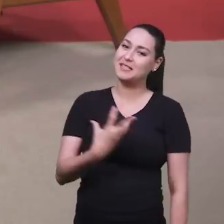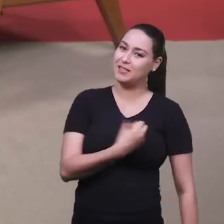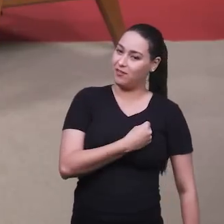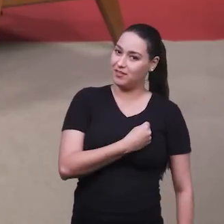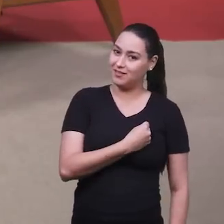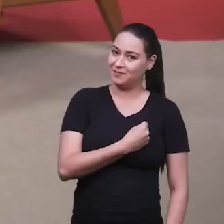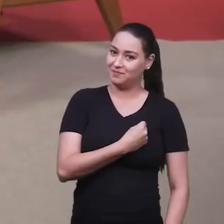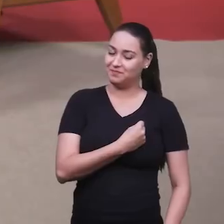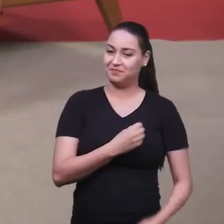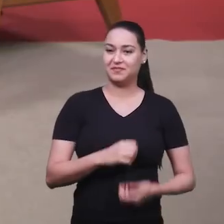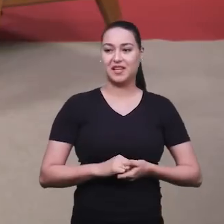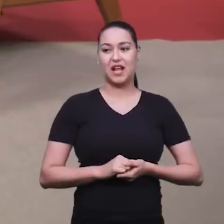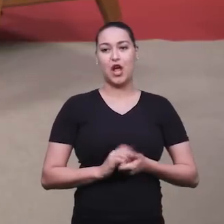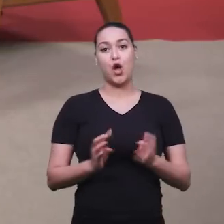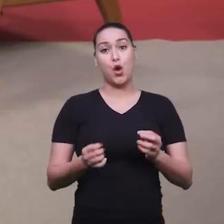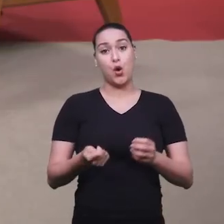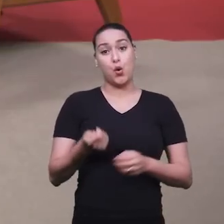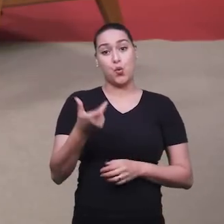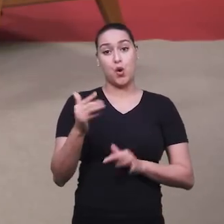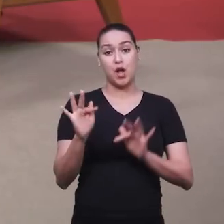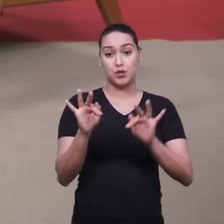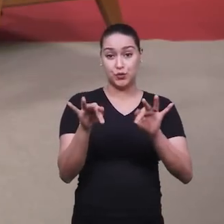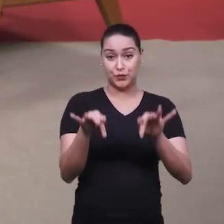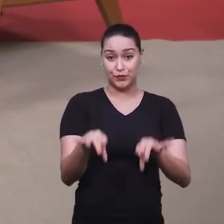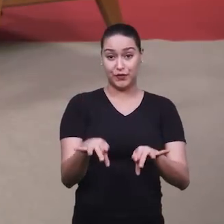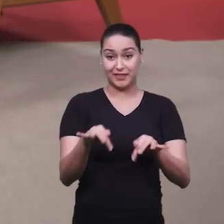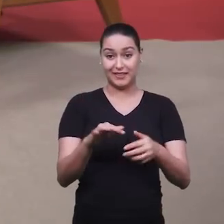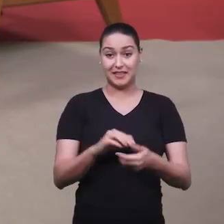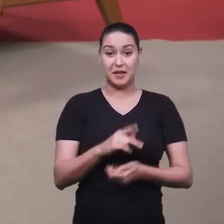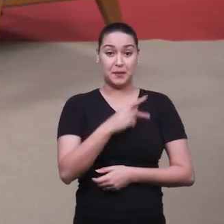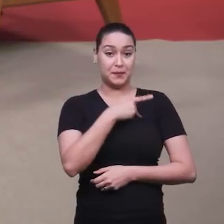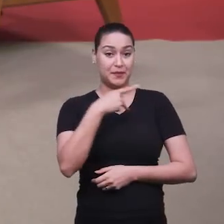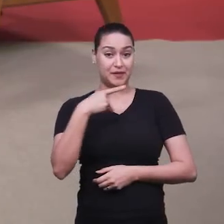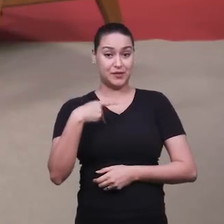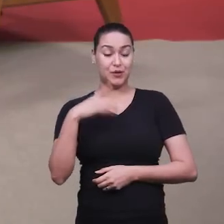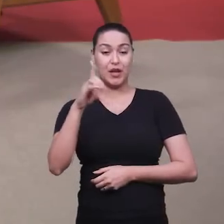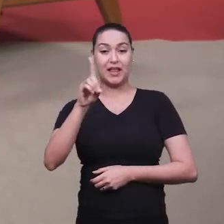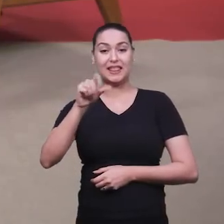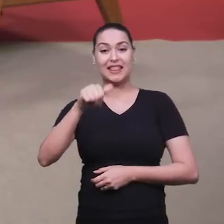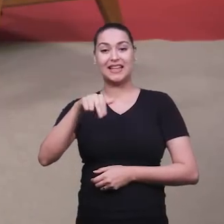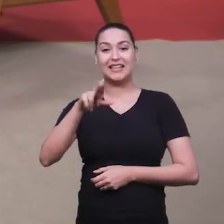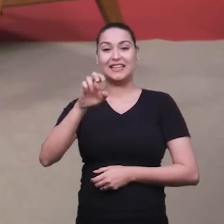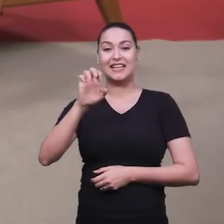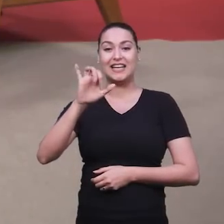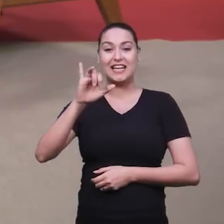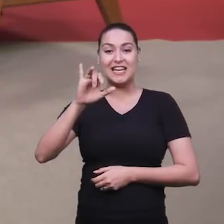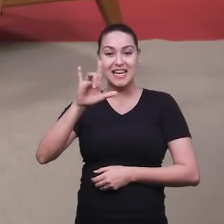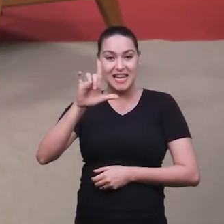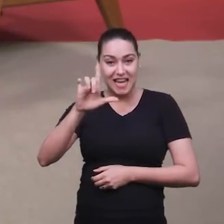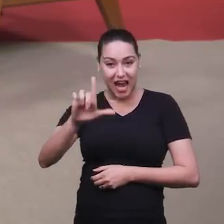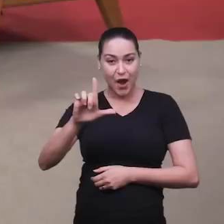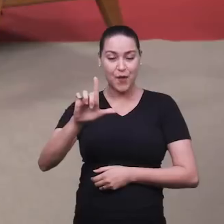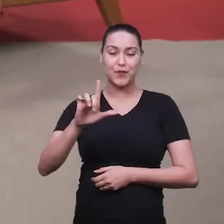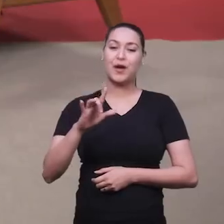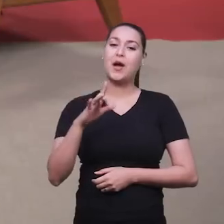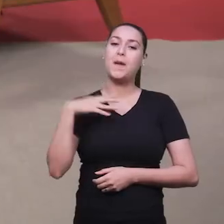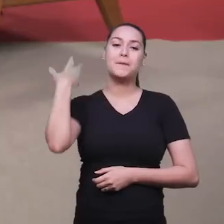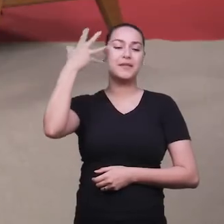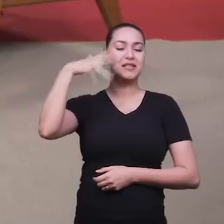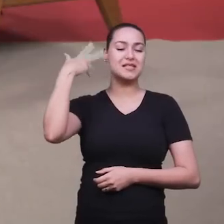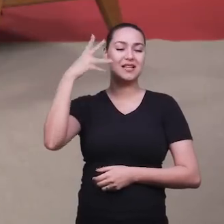da salvação. Glória a Jesus. Bom, a gente já está caminhando para o final e eu vou pedir a Daniel para trazer aquela